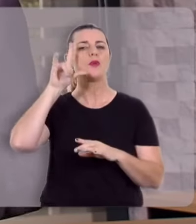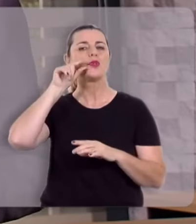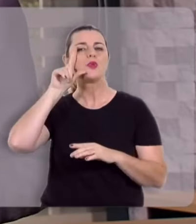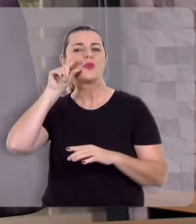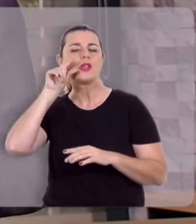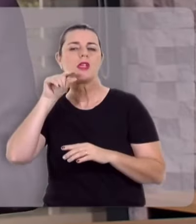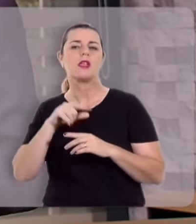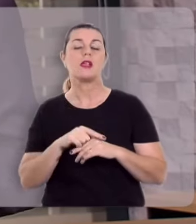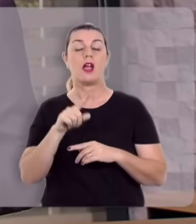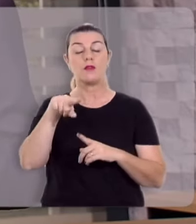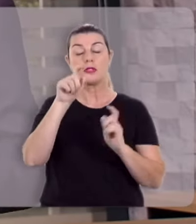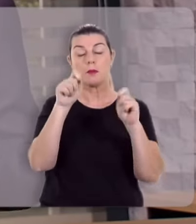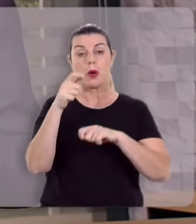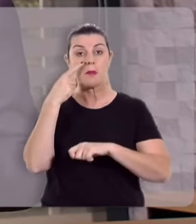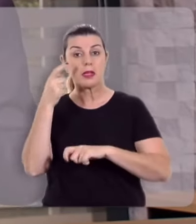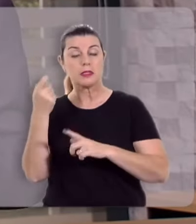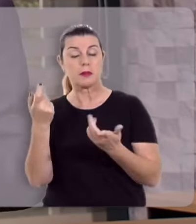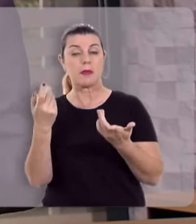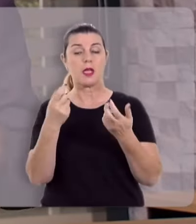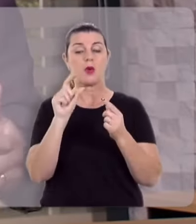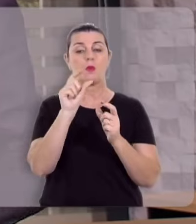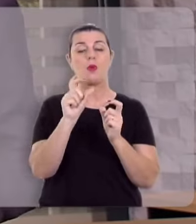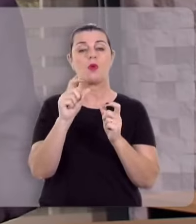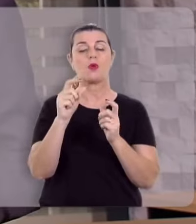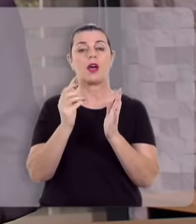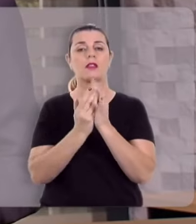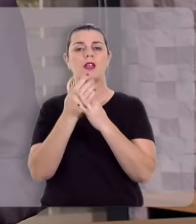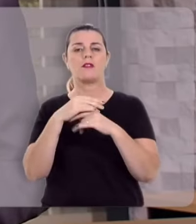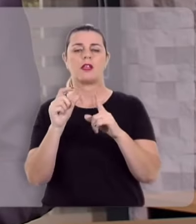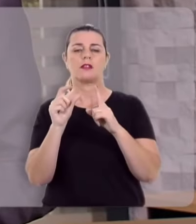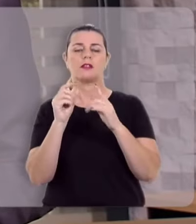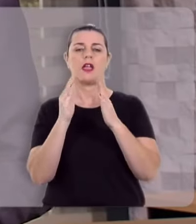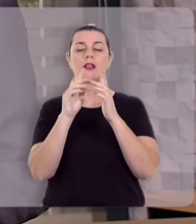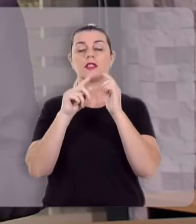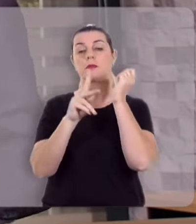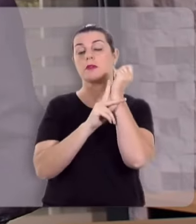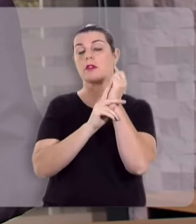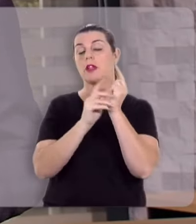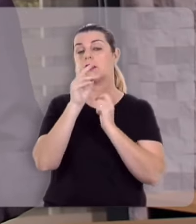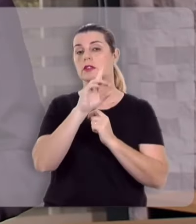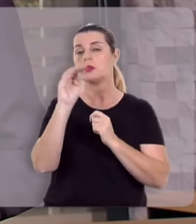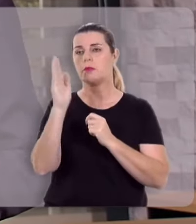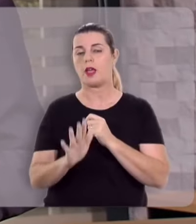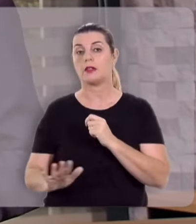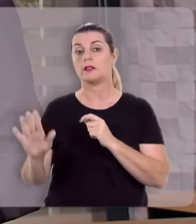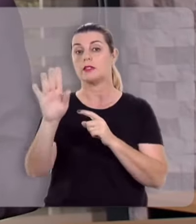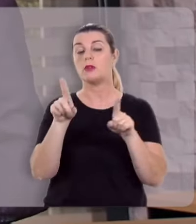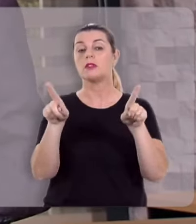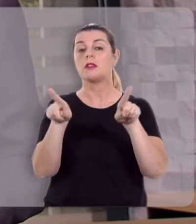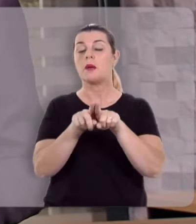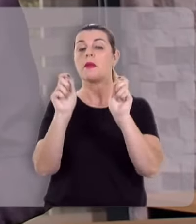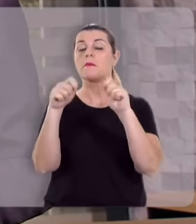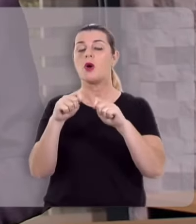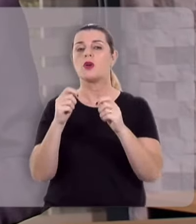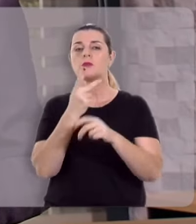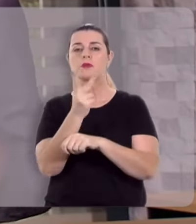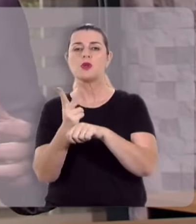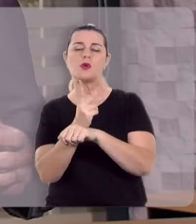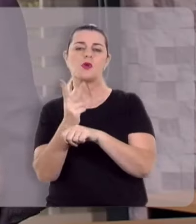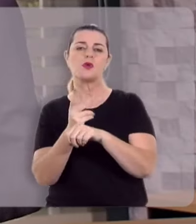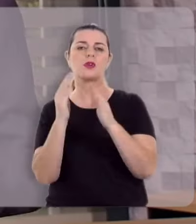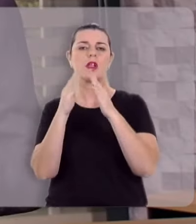e aí você vai perceber um pouquinho daquilo que Deus tem feito por meio da Igreja Presbiteriana do Brasil. E pode também procurar uma